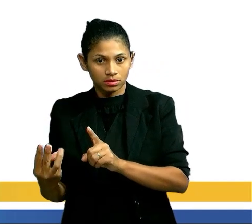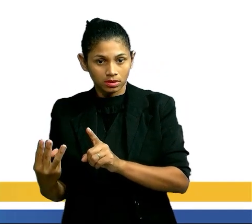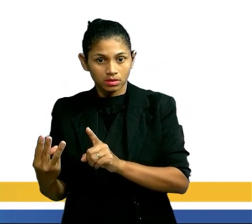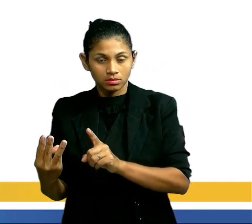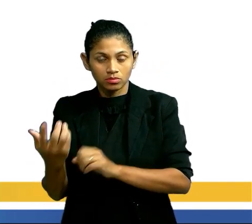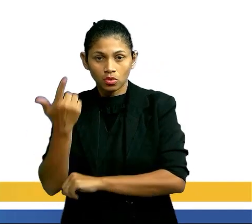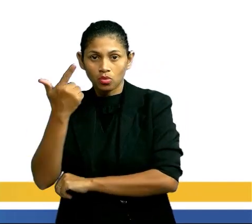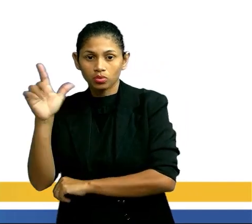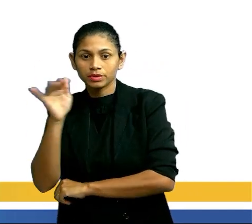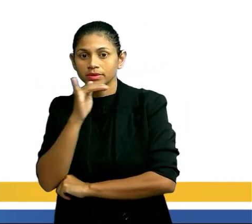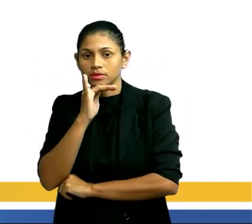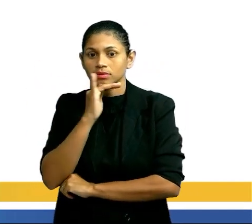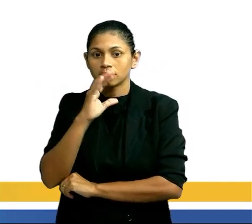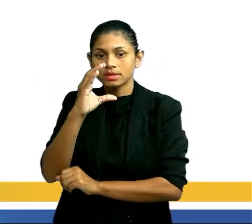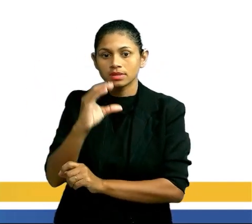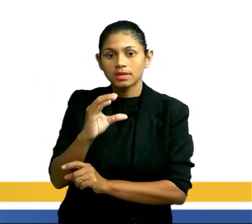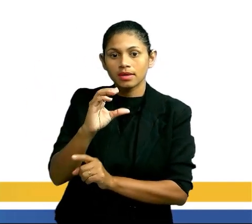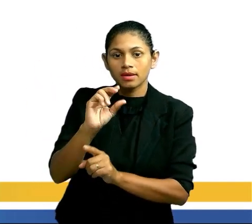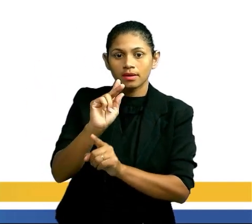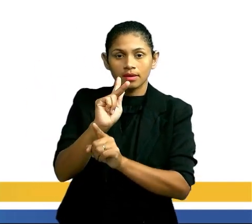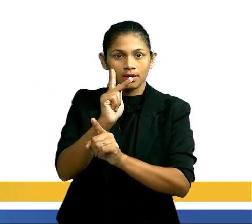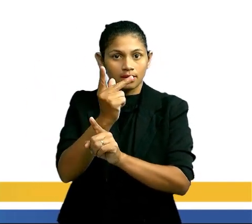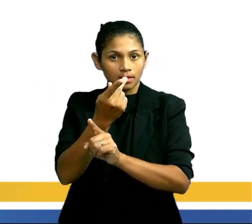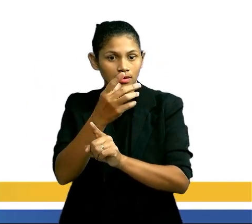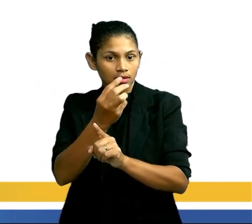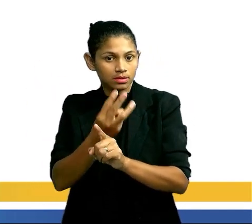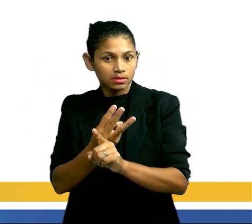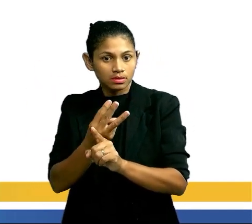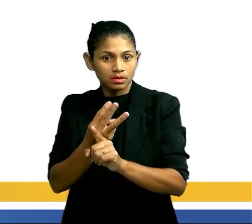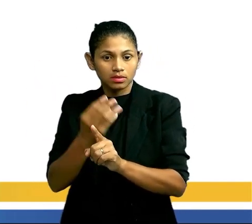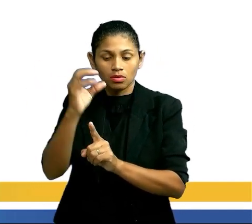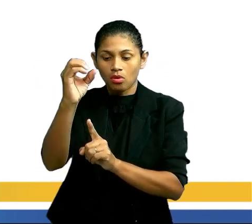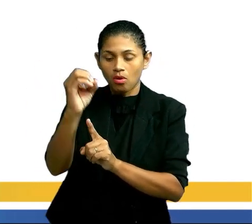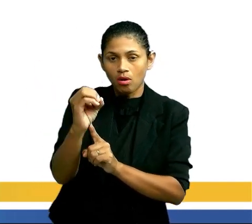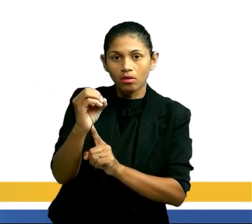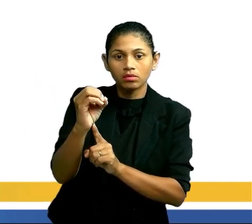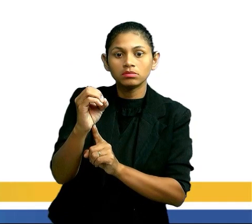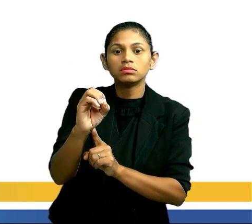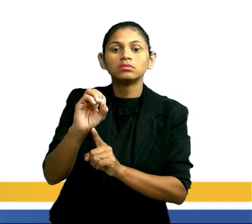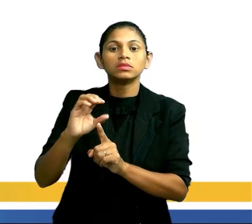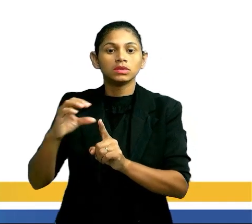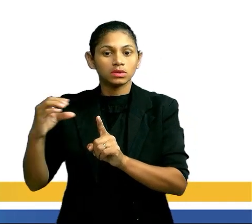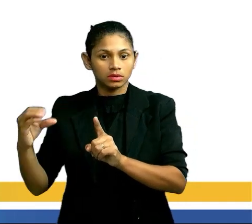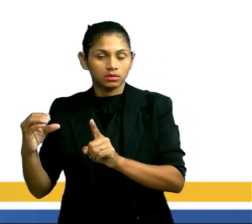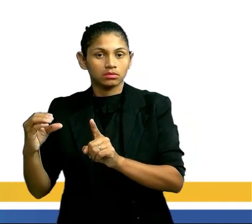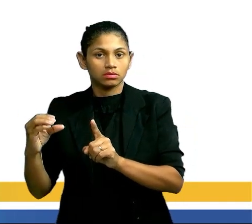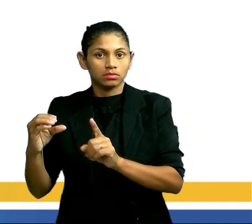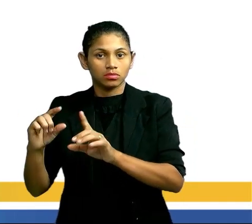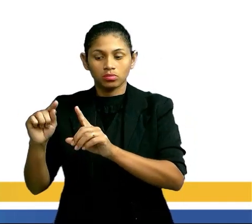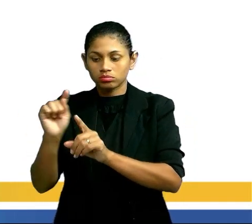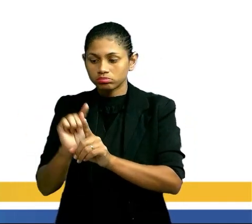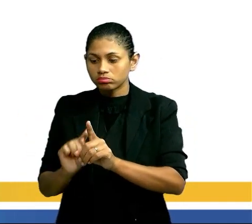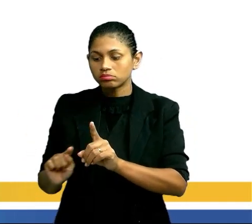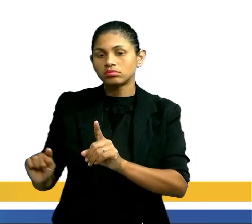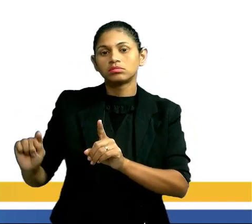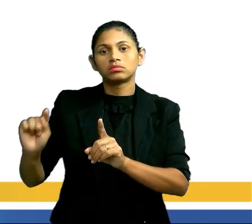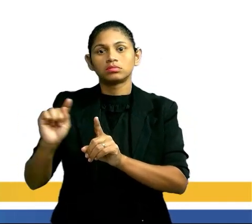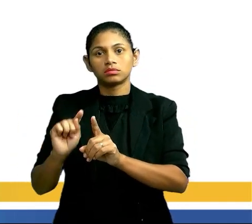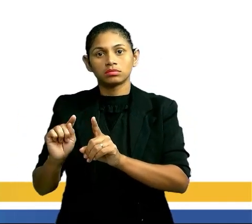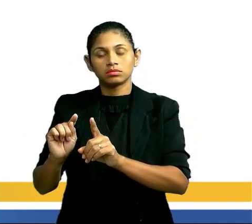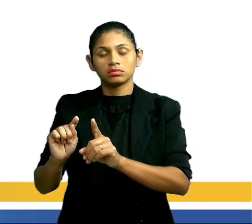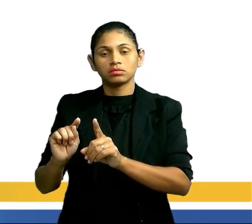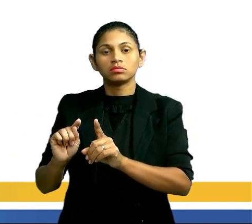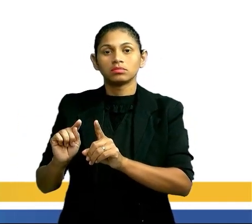CH3, o oxigênio e um anel aromático, um benzeno, configurando então a função éter, tá? Então um oxigênio